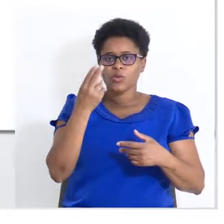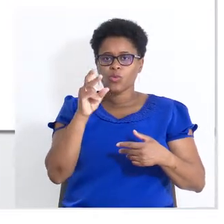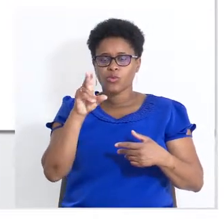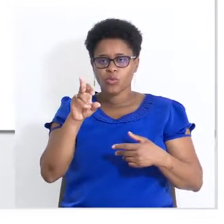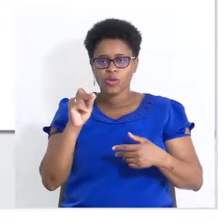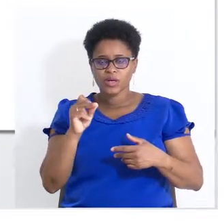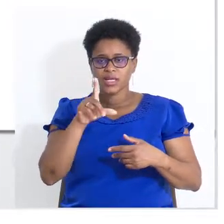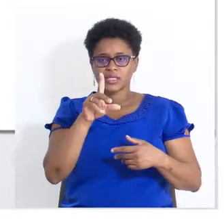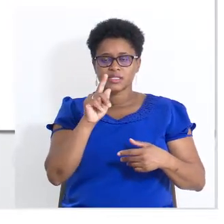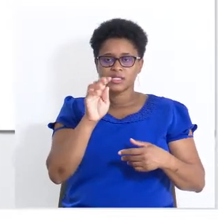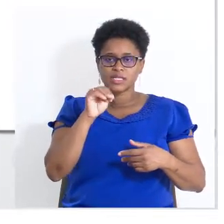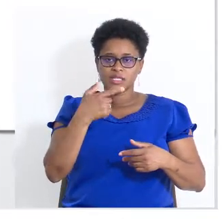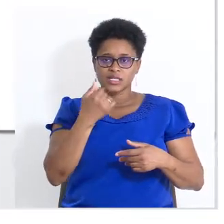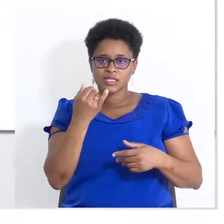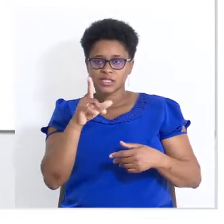estilo, ok?